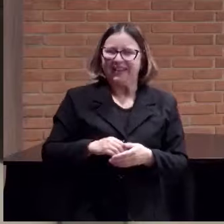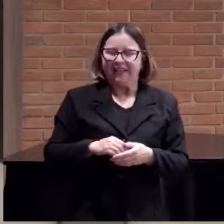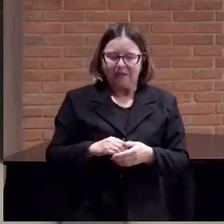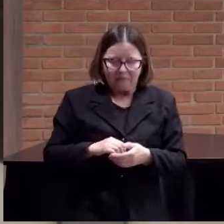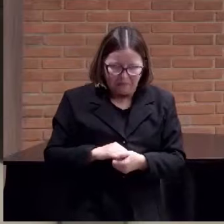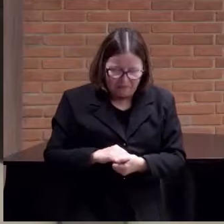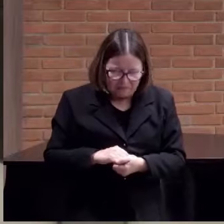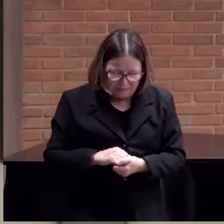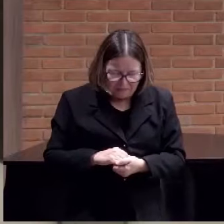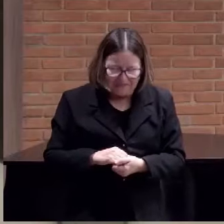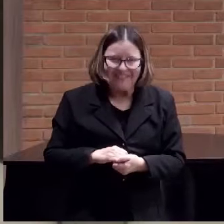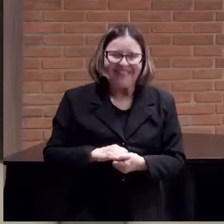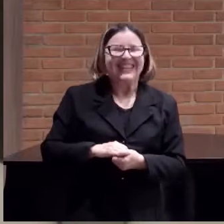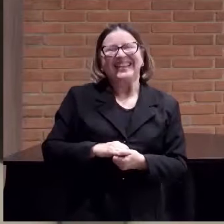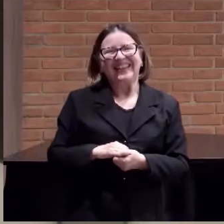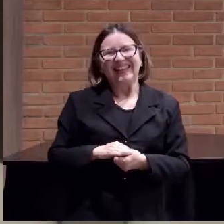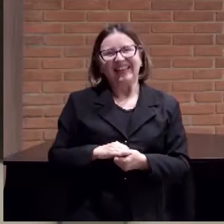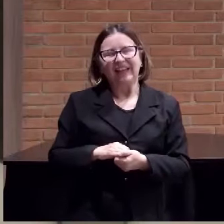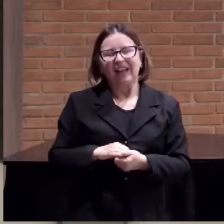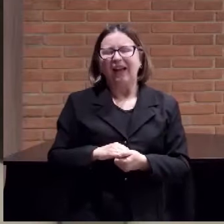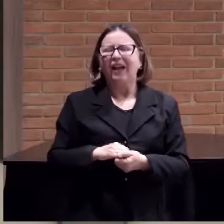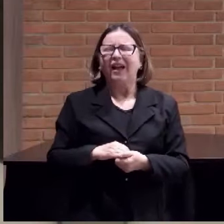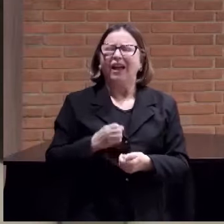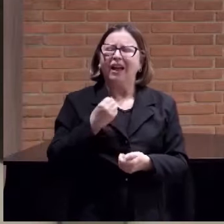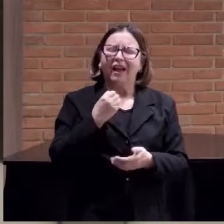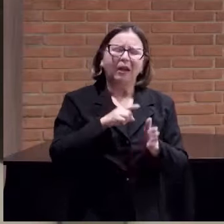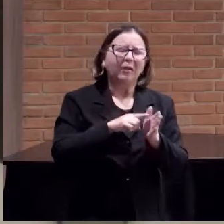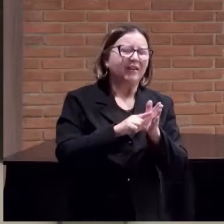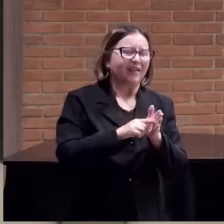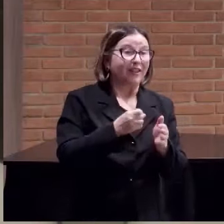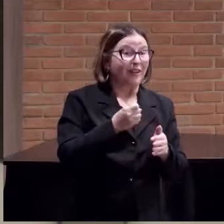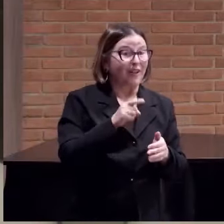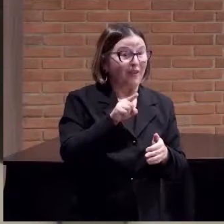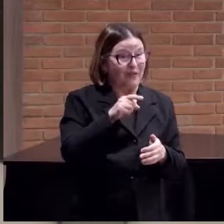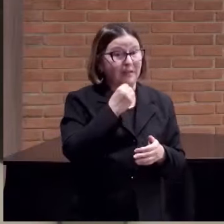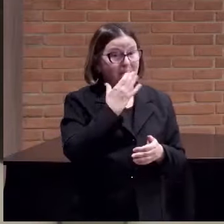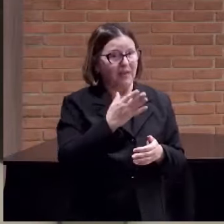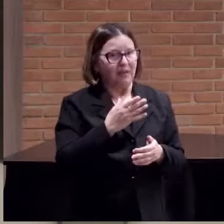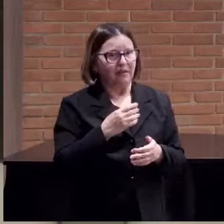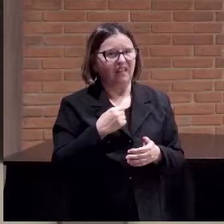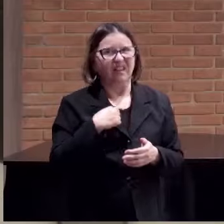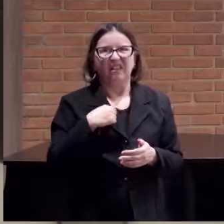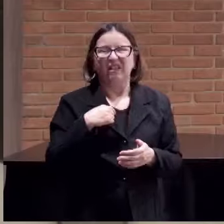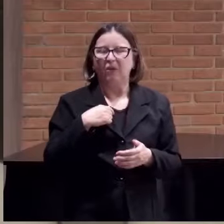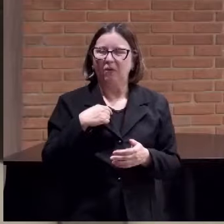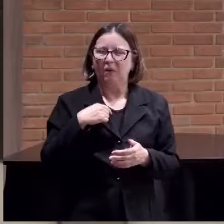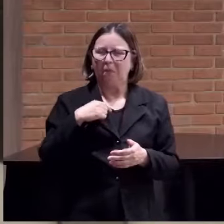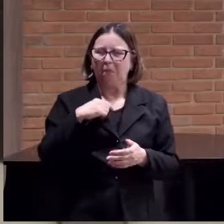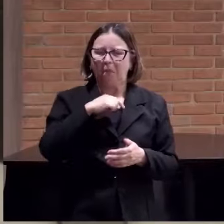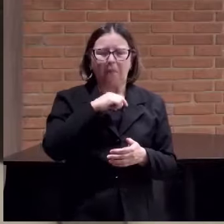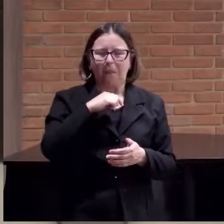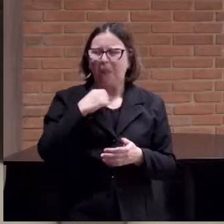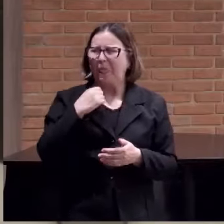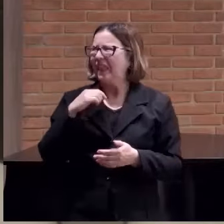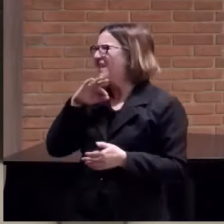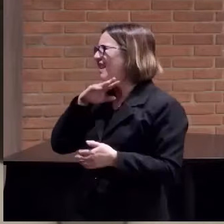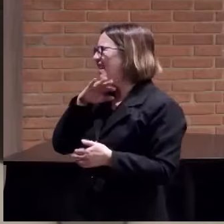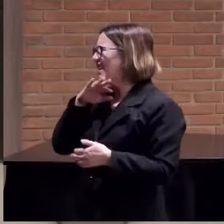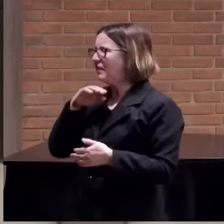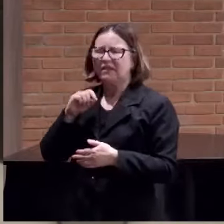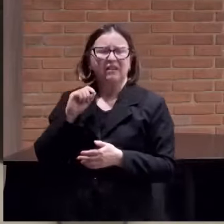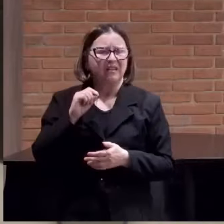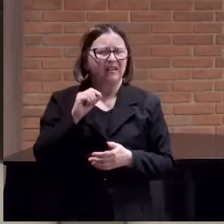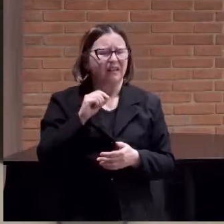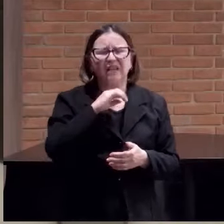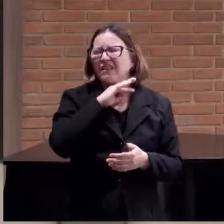frente. E eu disse: como é que você está, minha filha? Ela disse: estou com nojo. Nojo de quê? Nojo